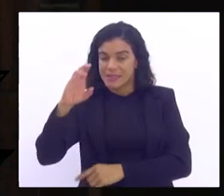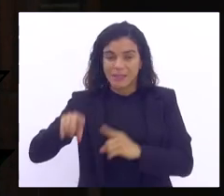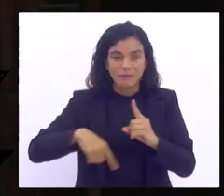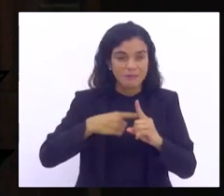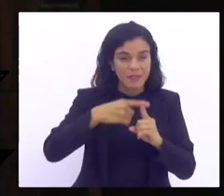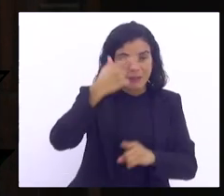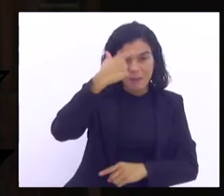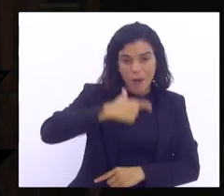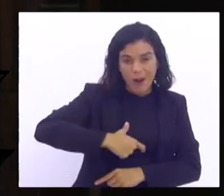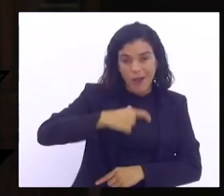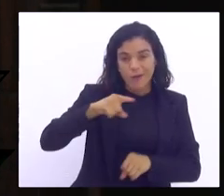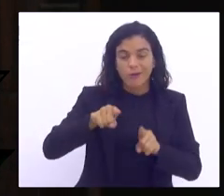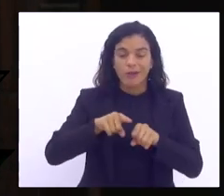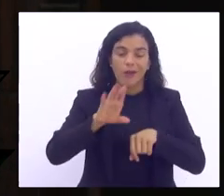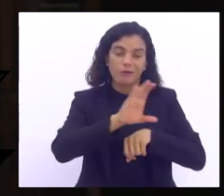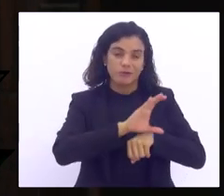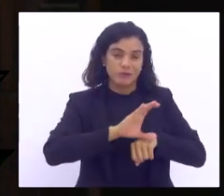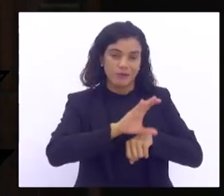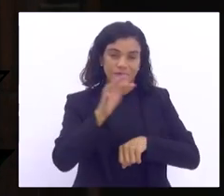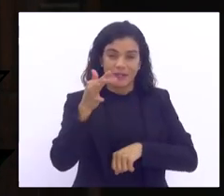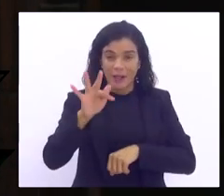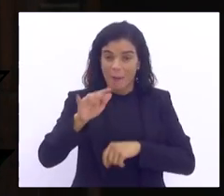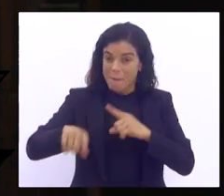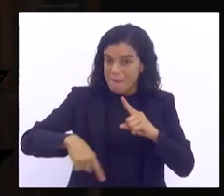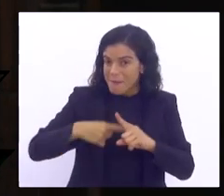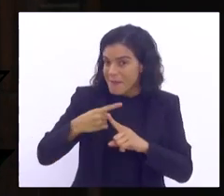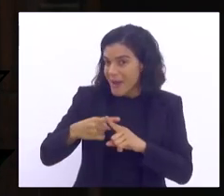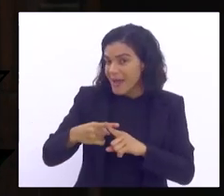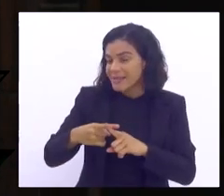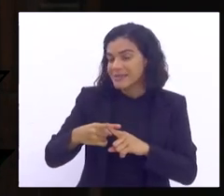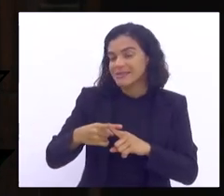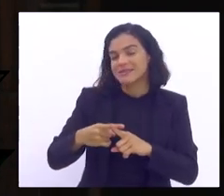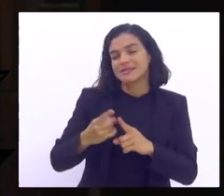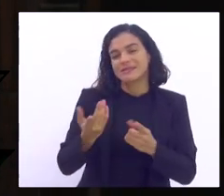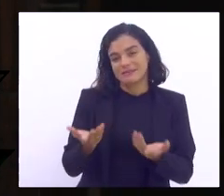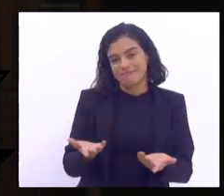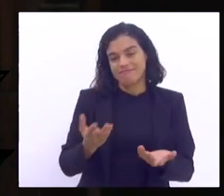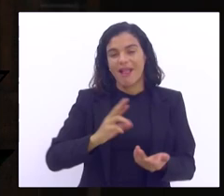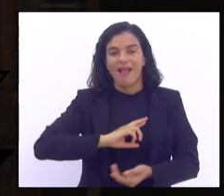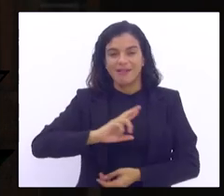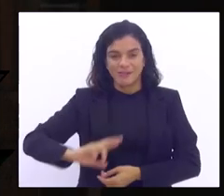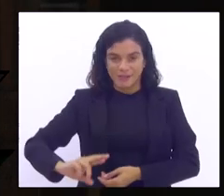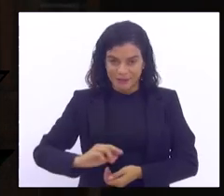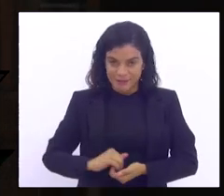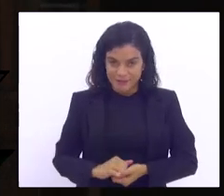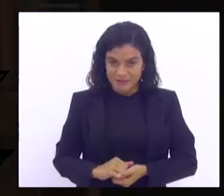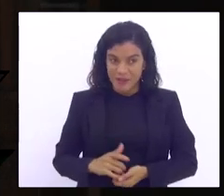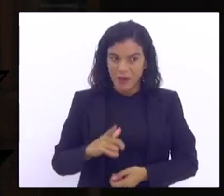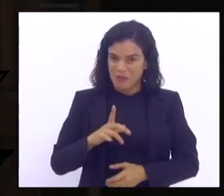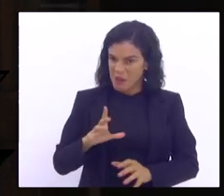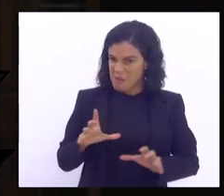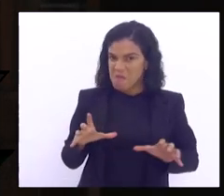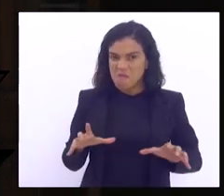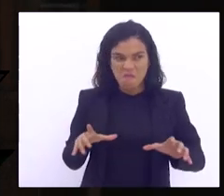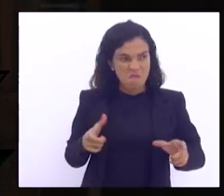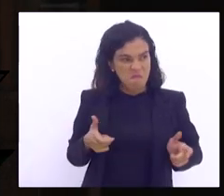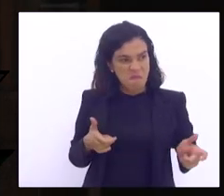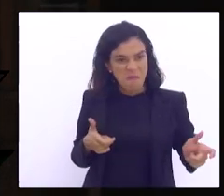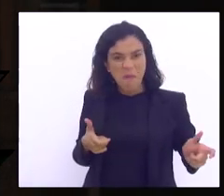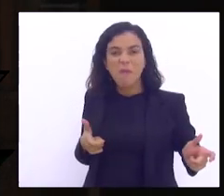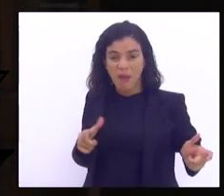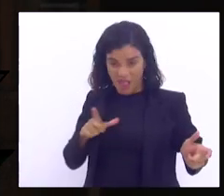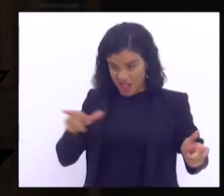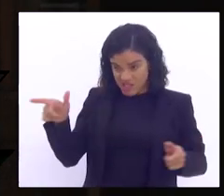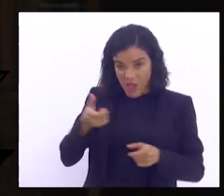da Constituição Federal e da Igreja. Então, nós temos um batalhão de choque também. Eles têm